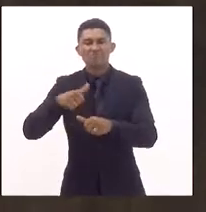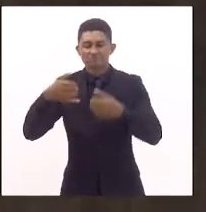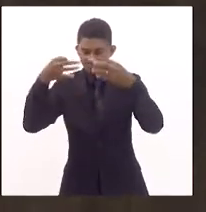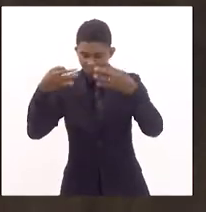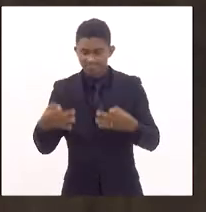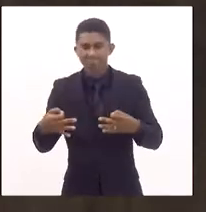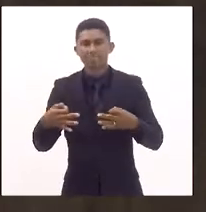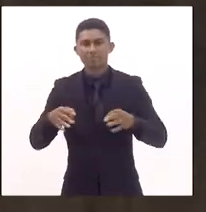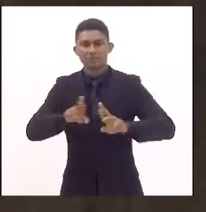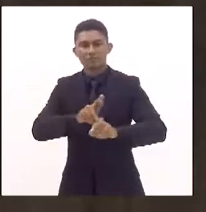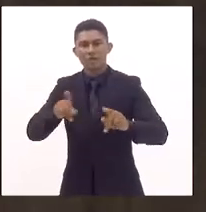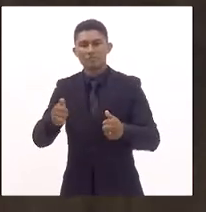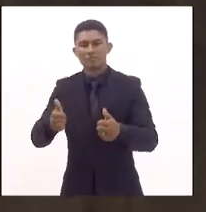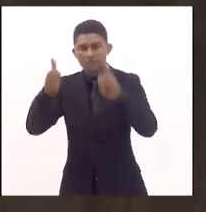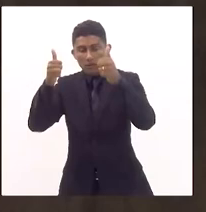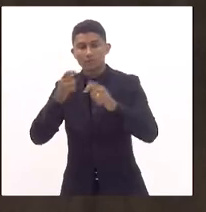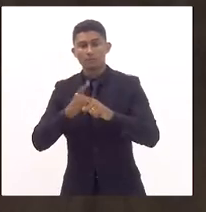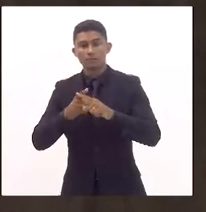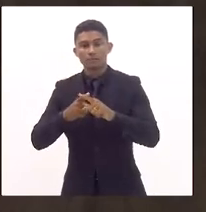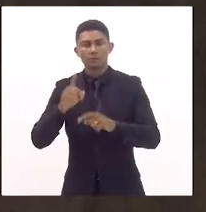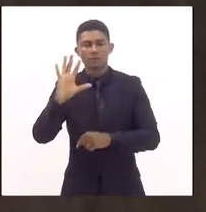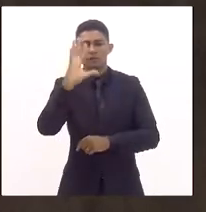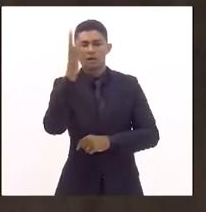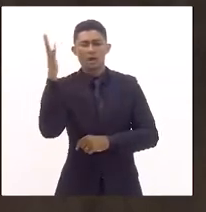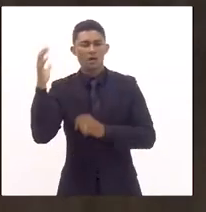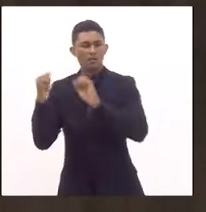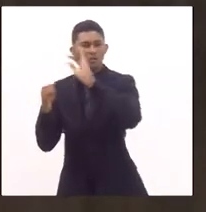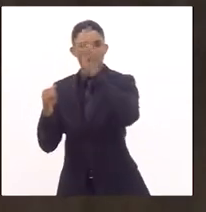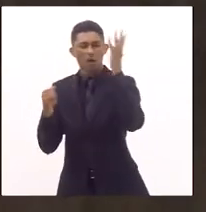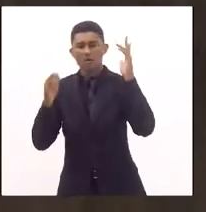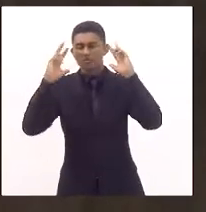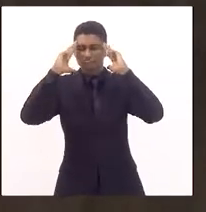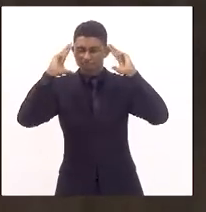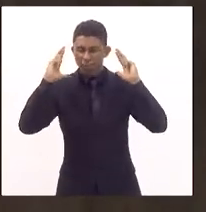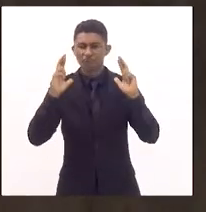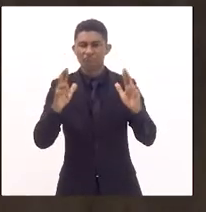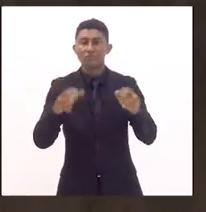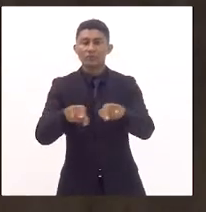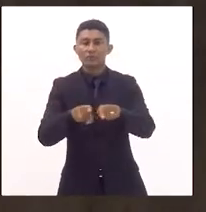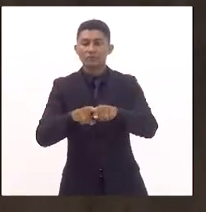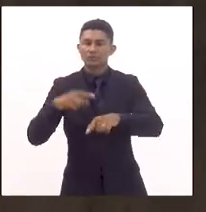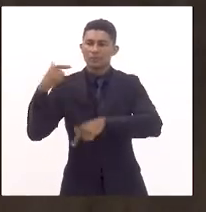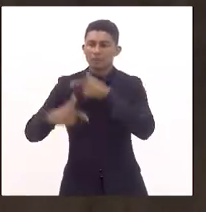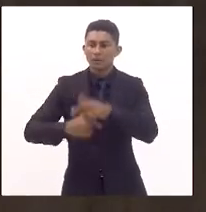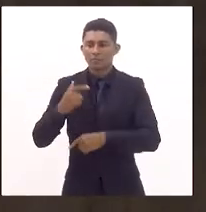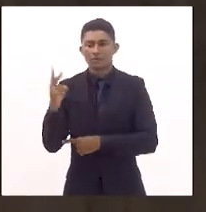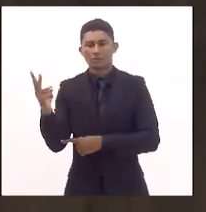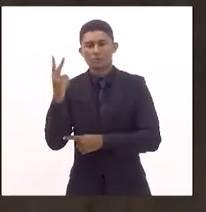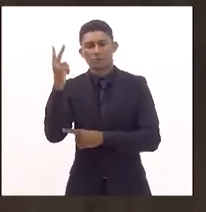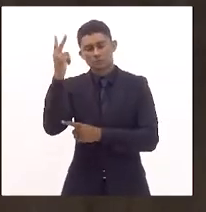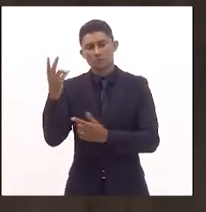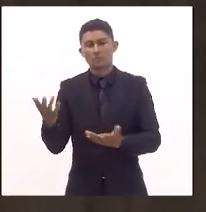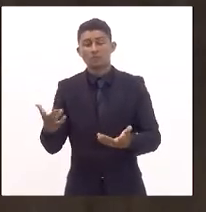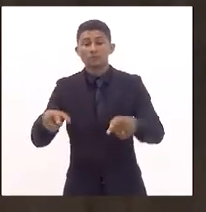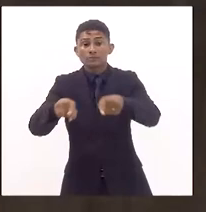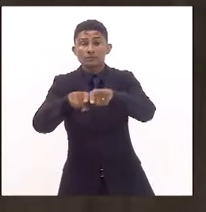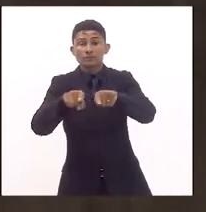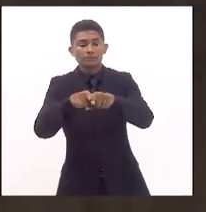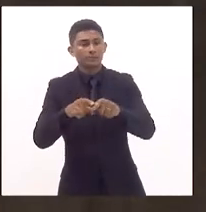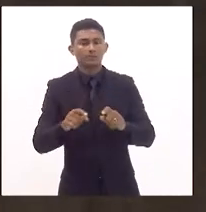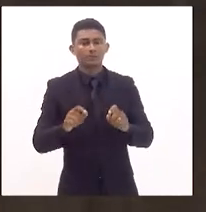pensar no respeito ao meio ambiente, na valorização do trabalho e na forma